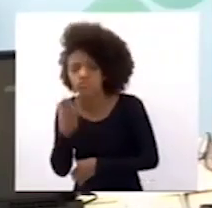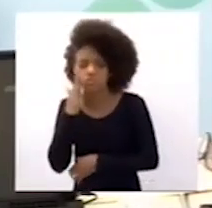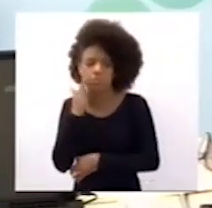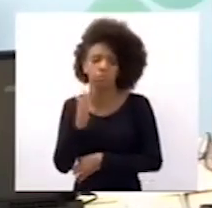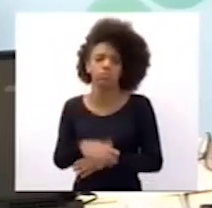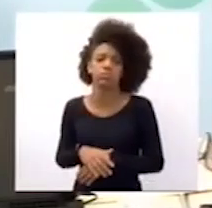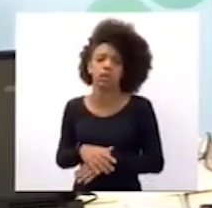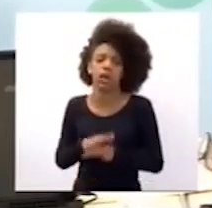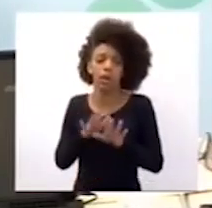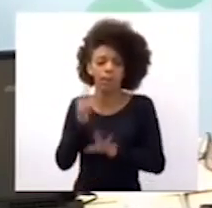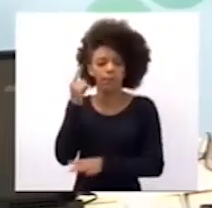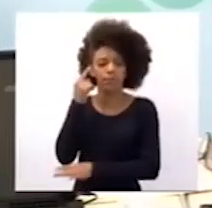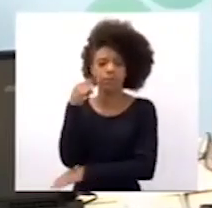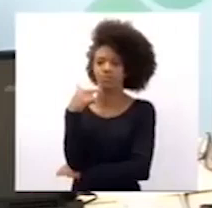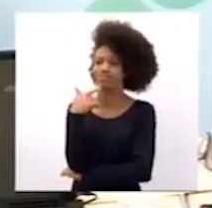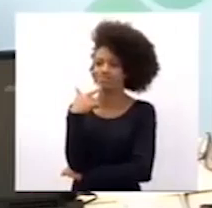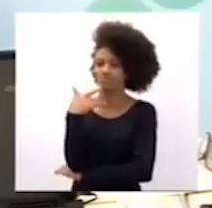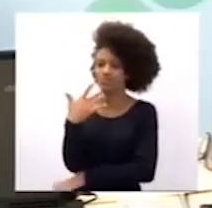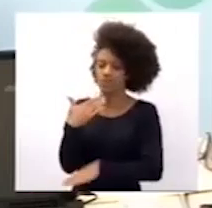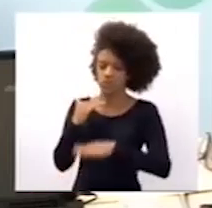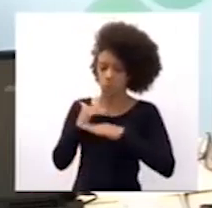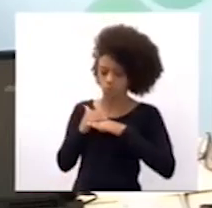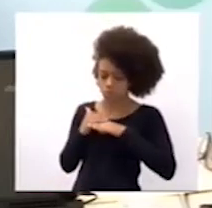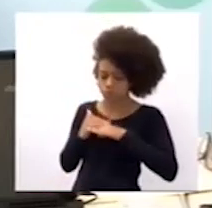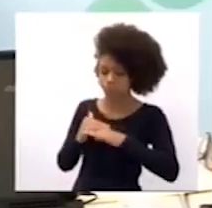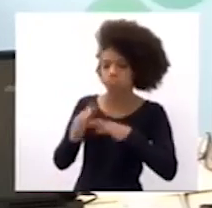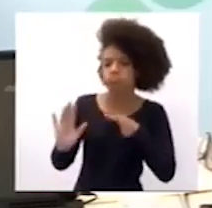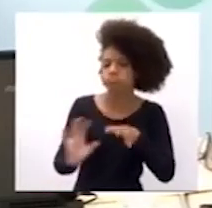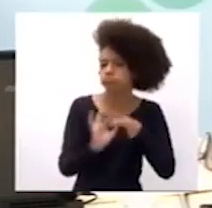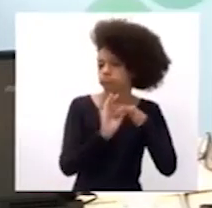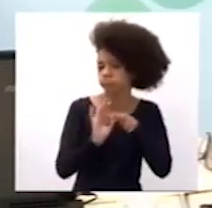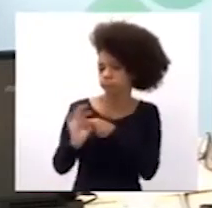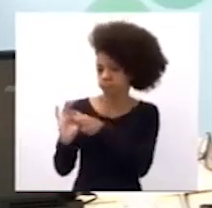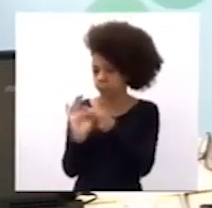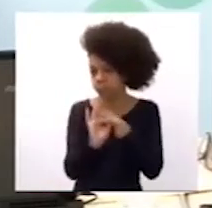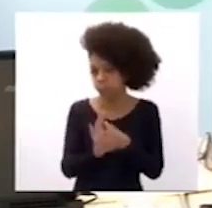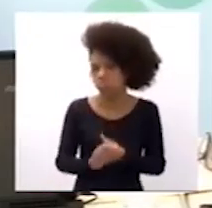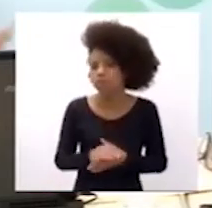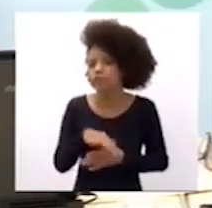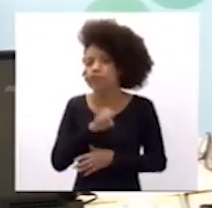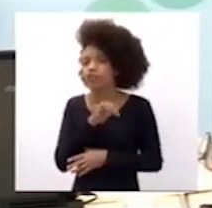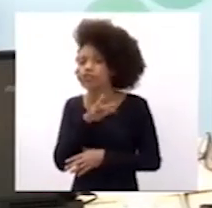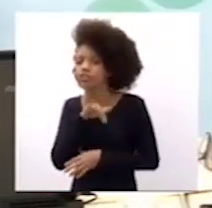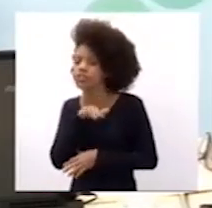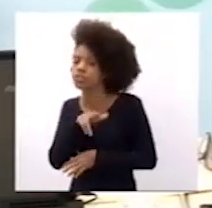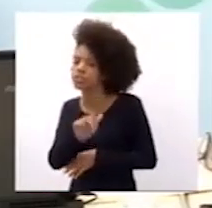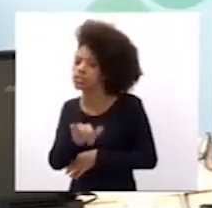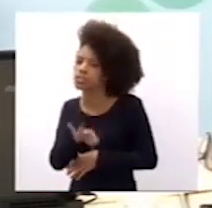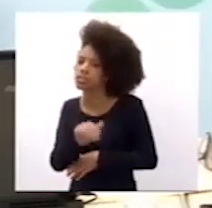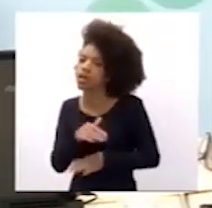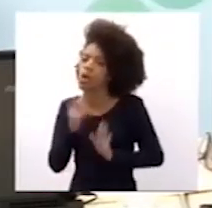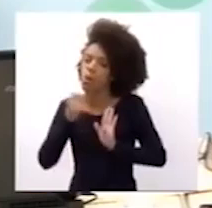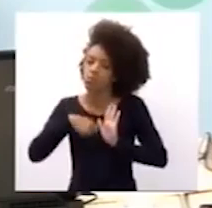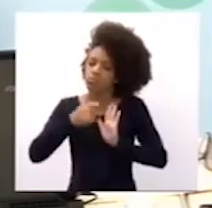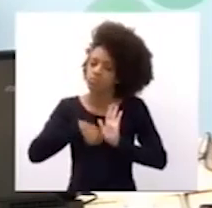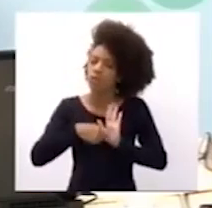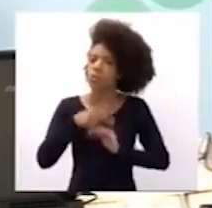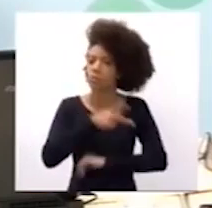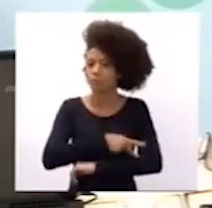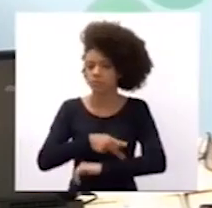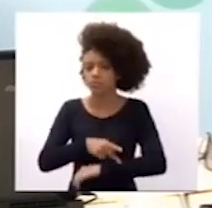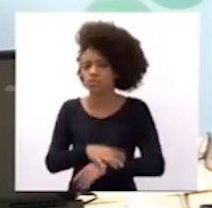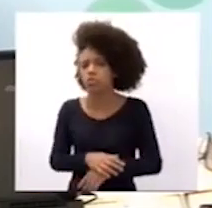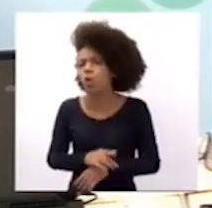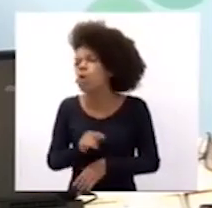né? Pensando um pouco nessa dimensão relacional, né? Essa questão da etiqueta, contrato pedagógico, o que vocês